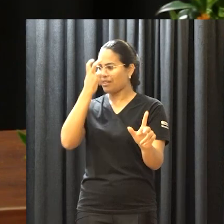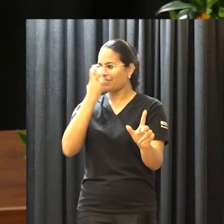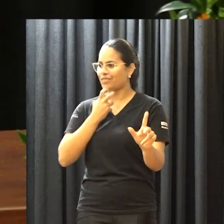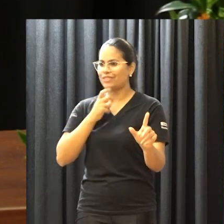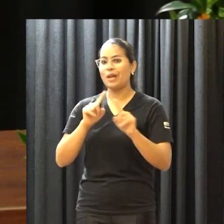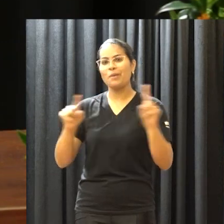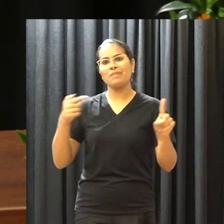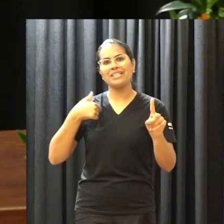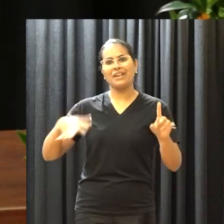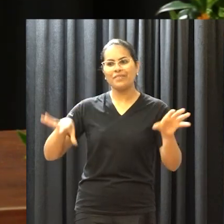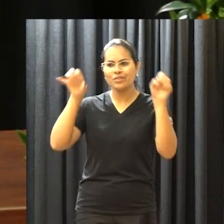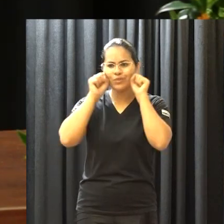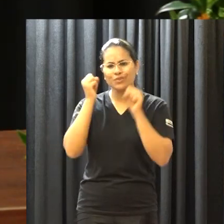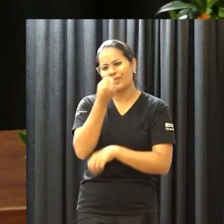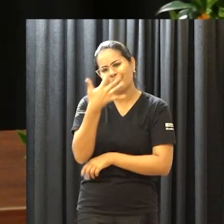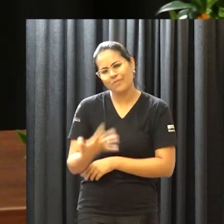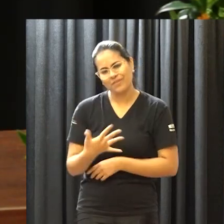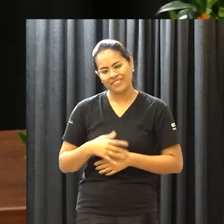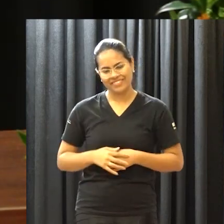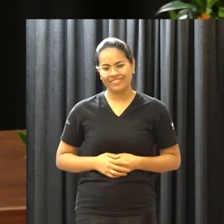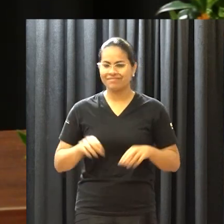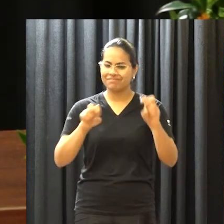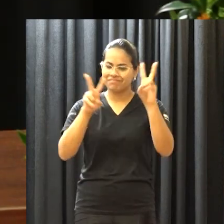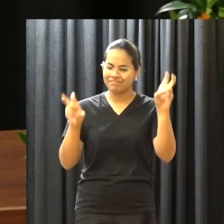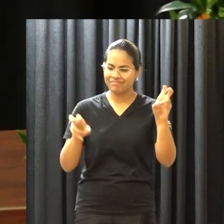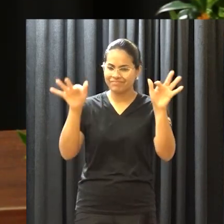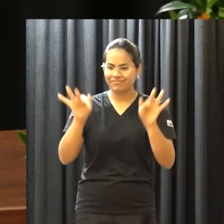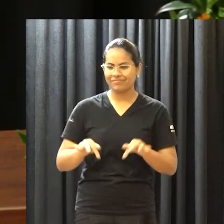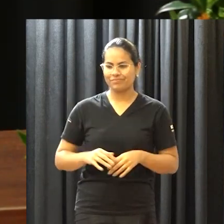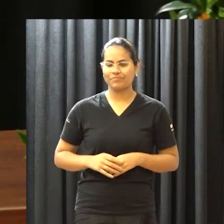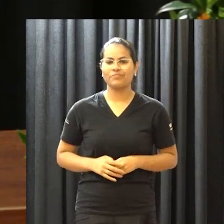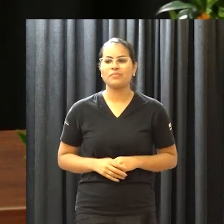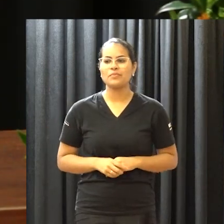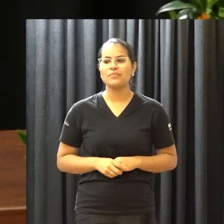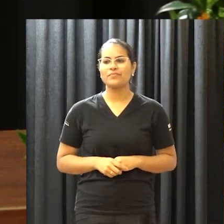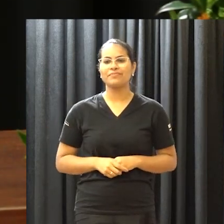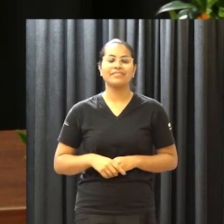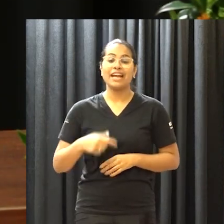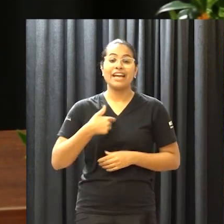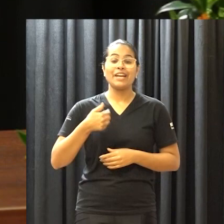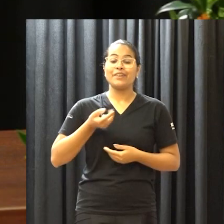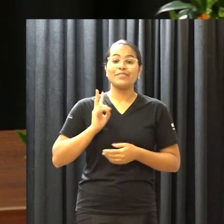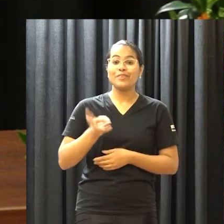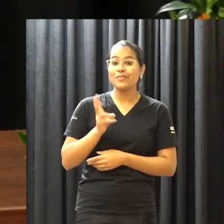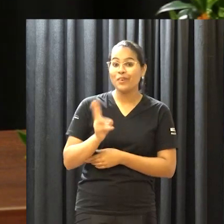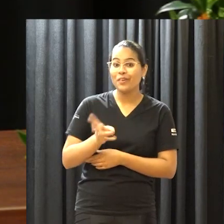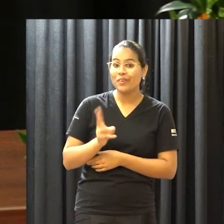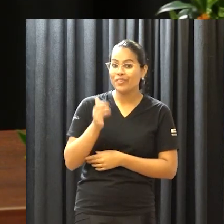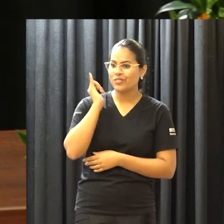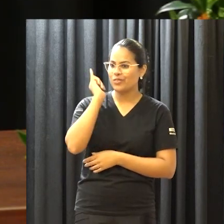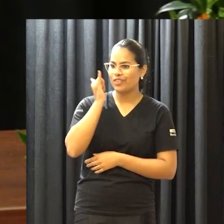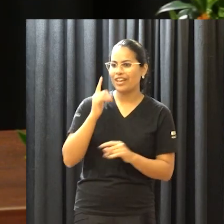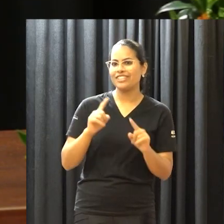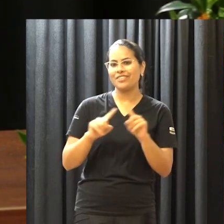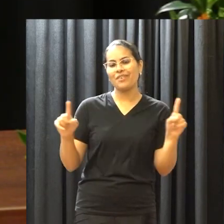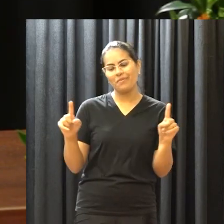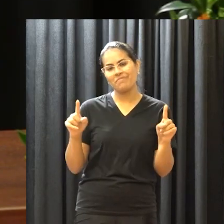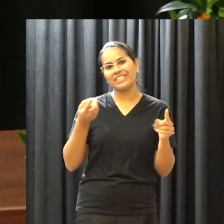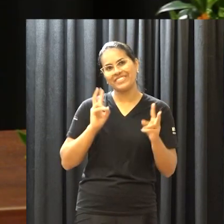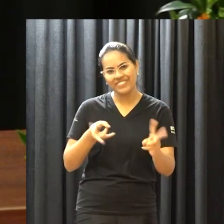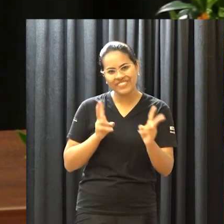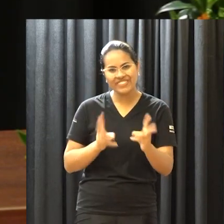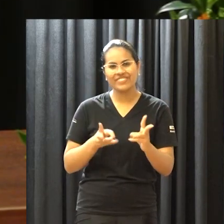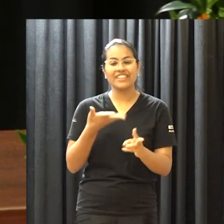bom. Risos. Fecha aspas. Eu não vou continuar lendo todas as narrativas, elas seguem. Eu queria ler